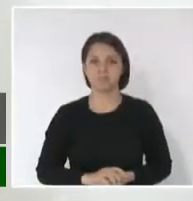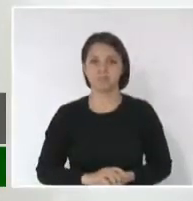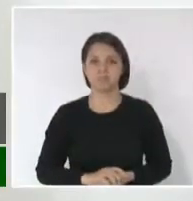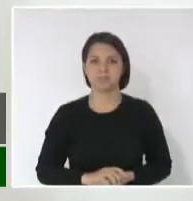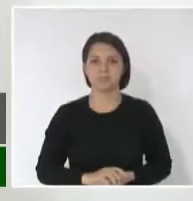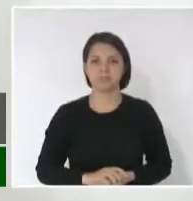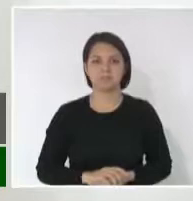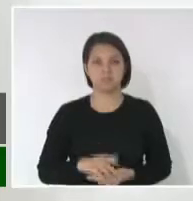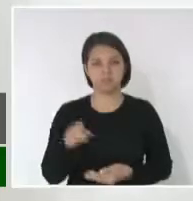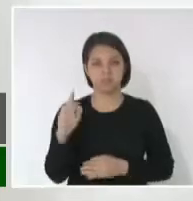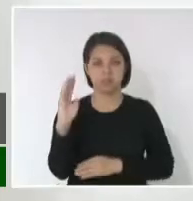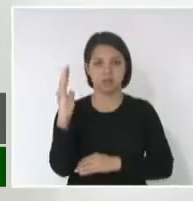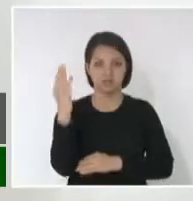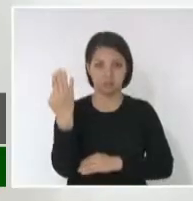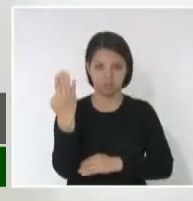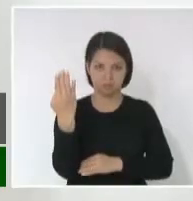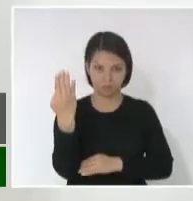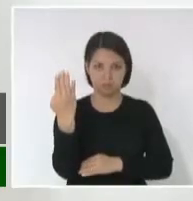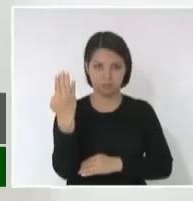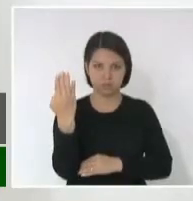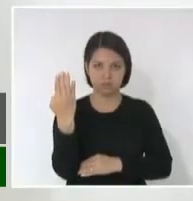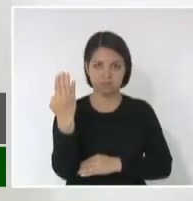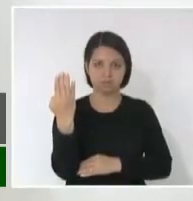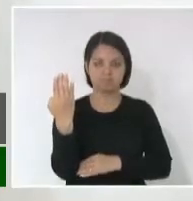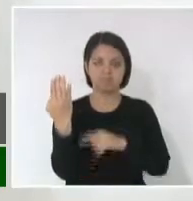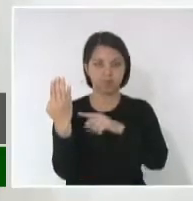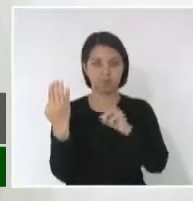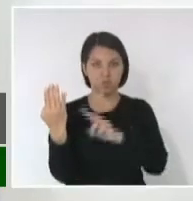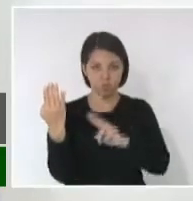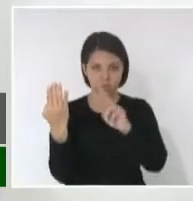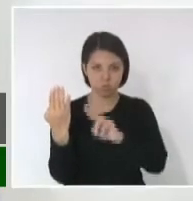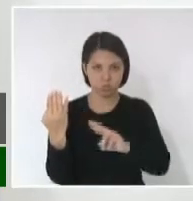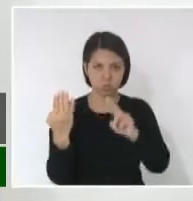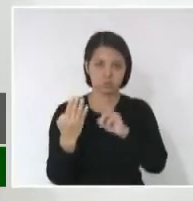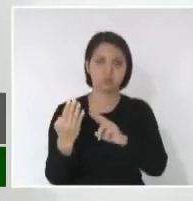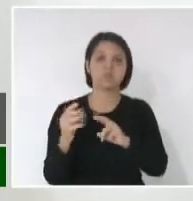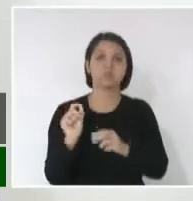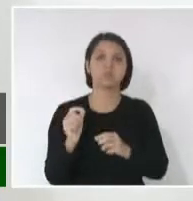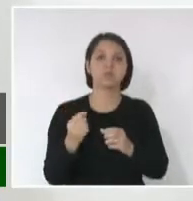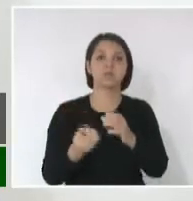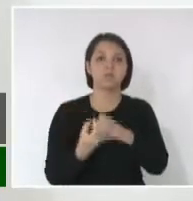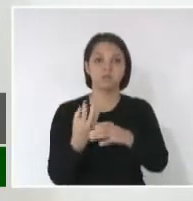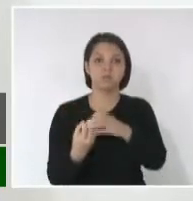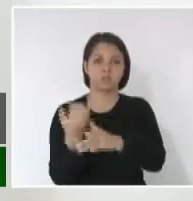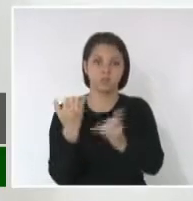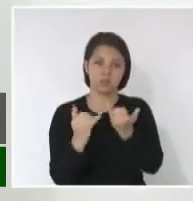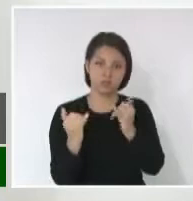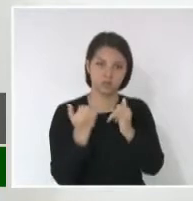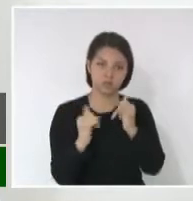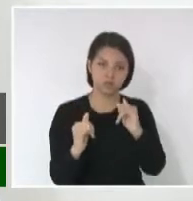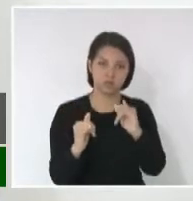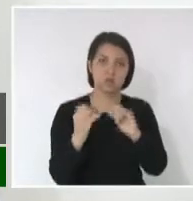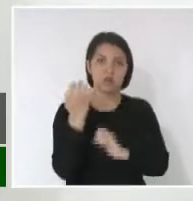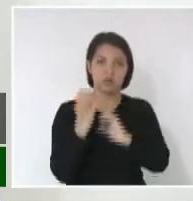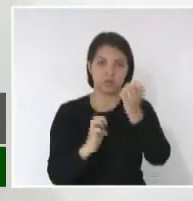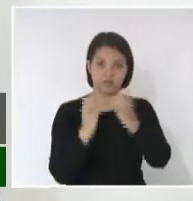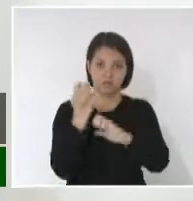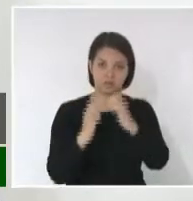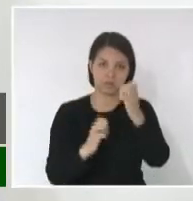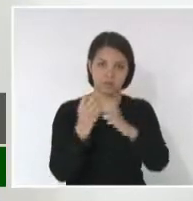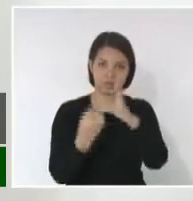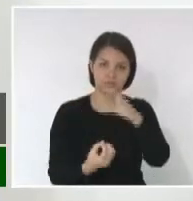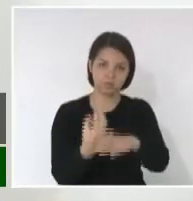aproveitamento de madeira. Uma empresa que ingressou na fabricação desse